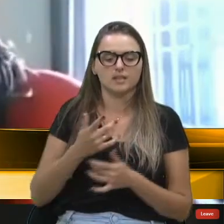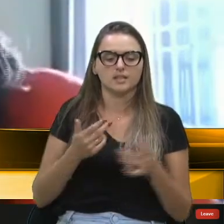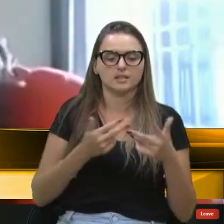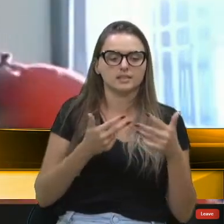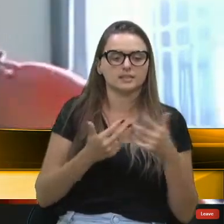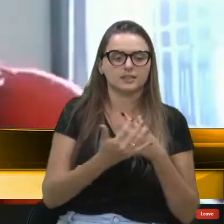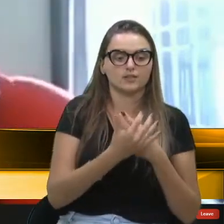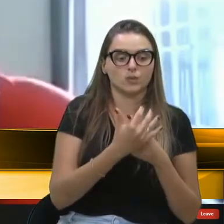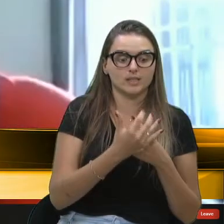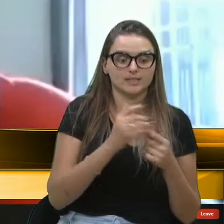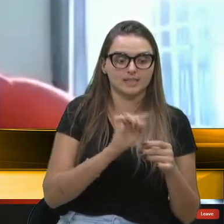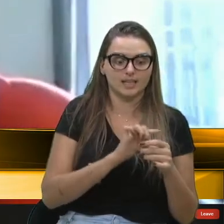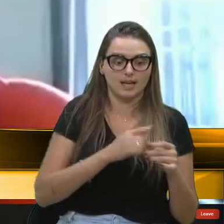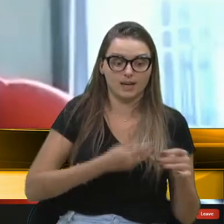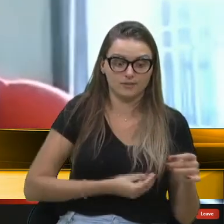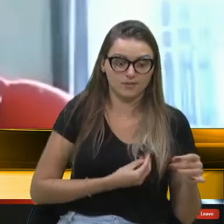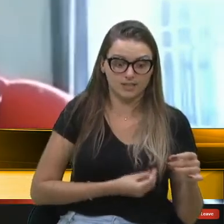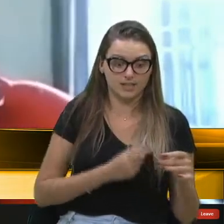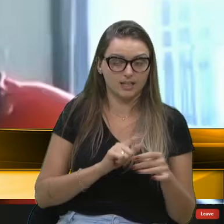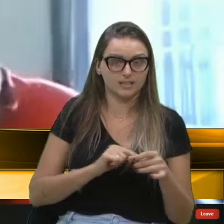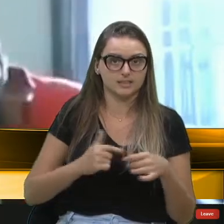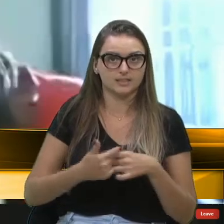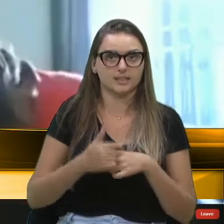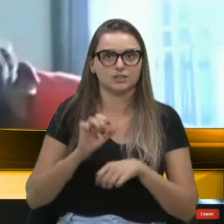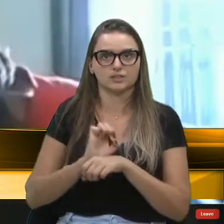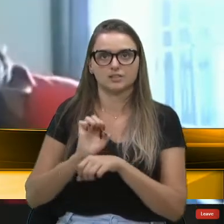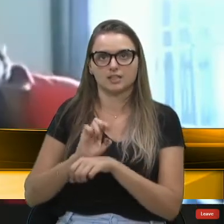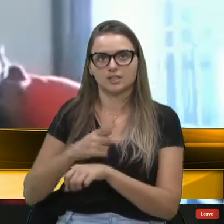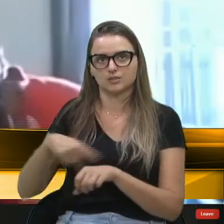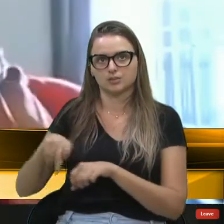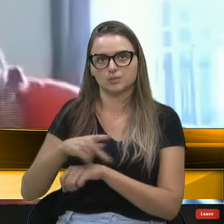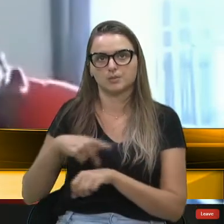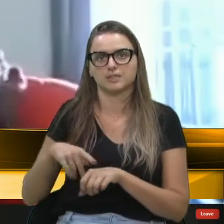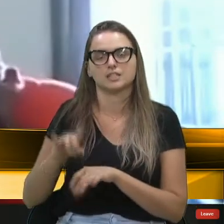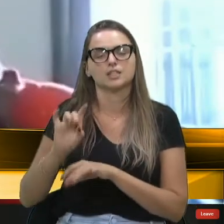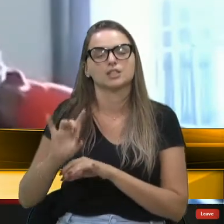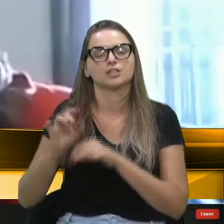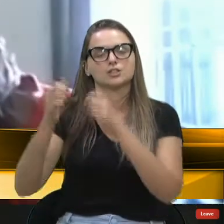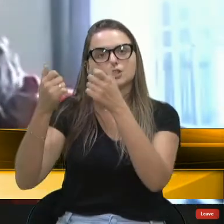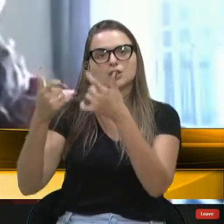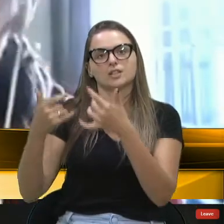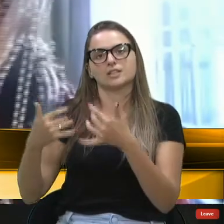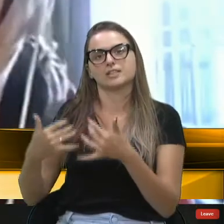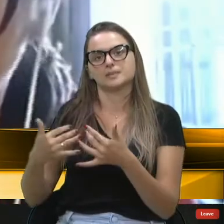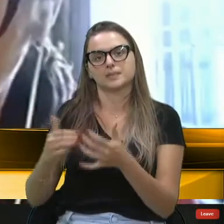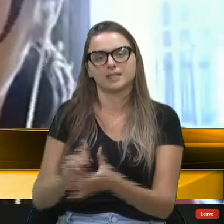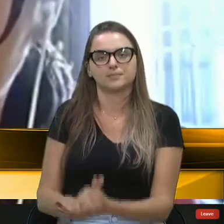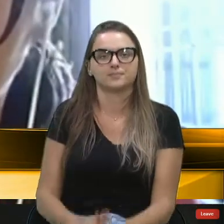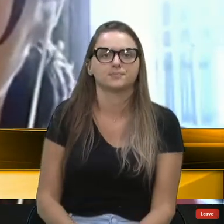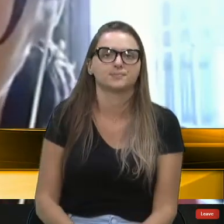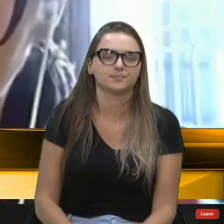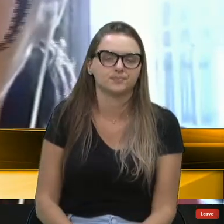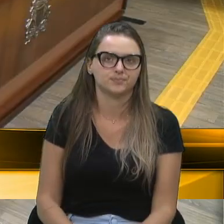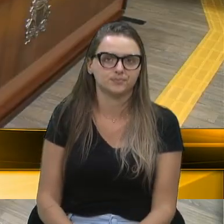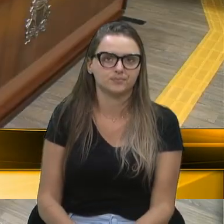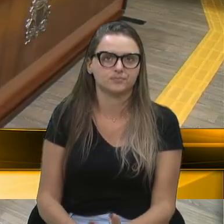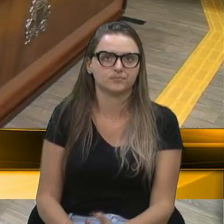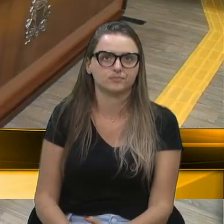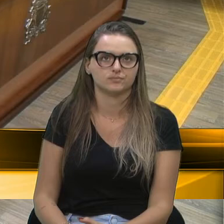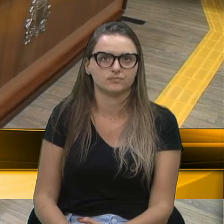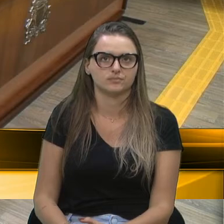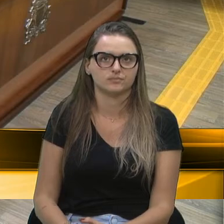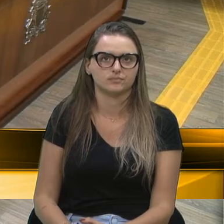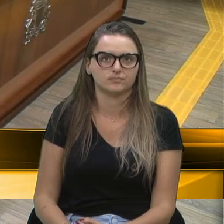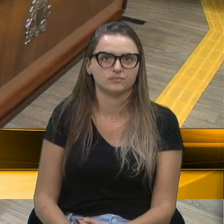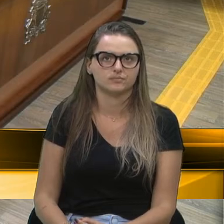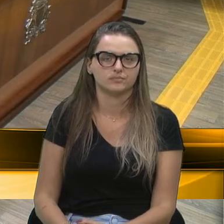na nossa cidade, né, no nosso estado e no nosso país. Então, só deixar essa observação. Obrigada. Prezando